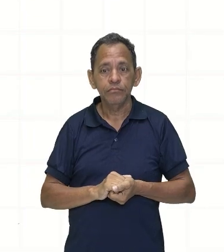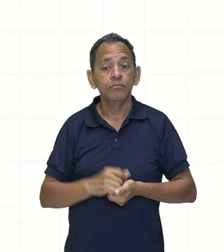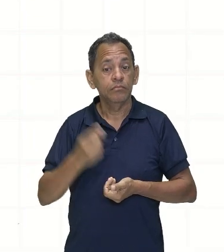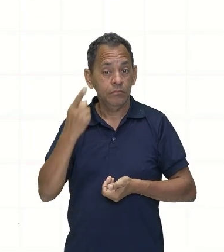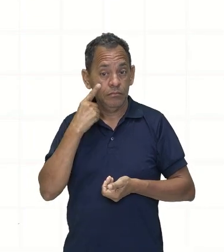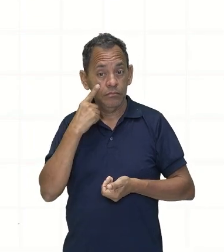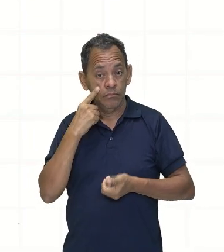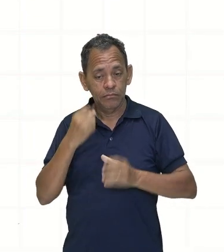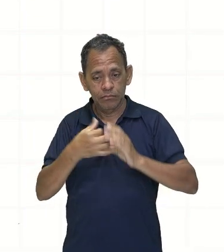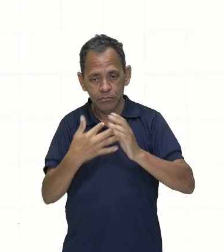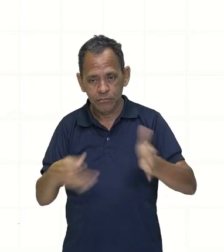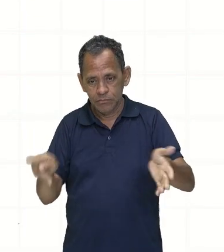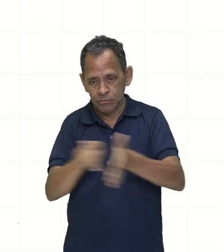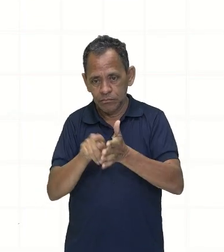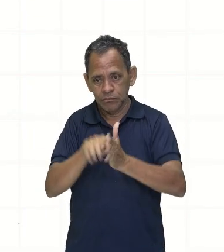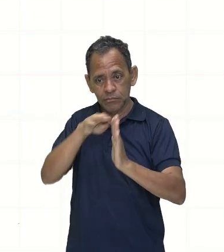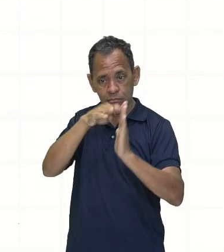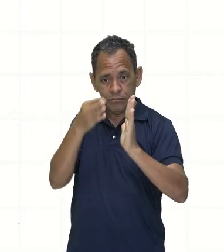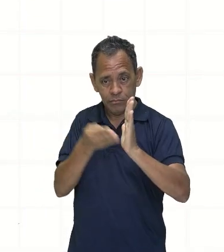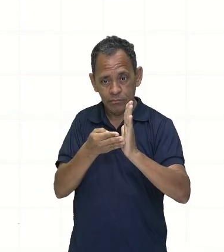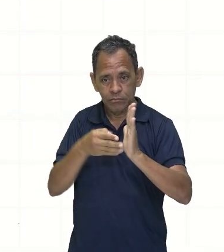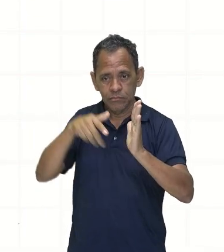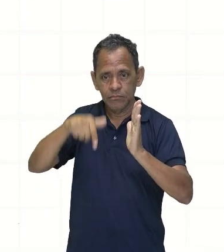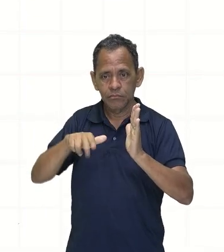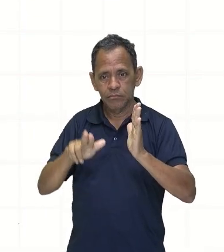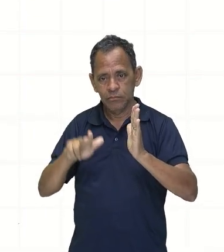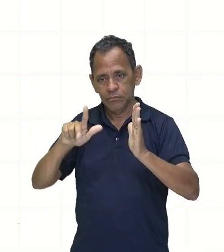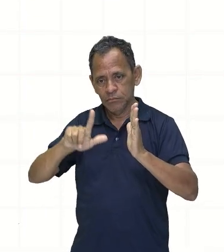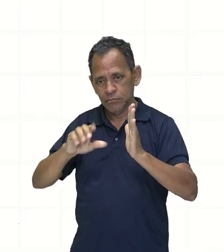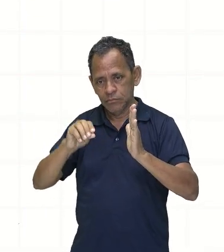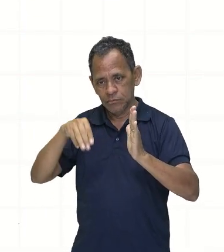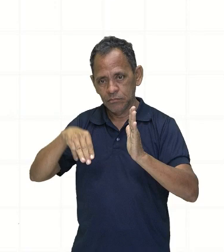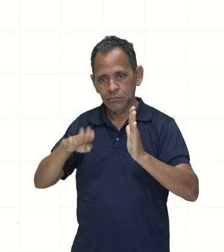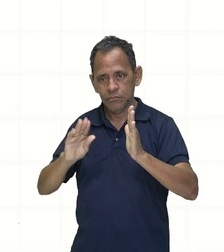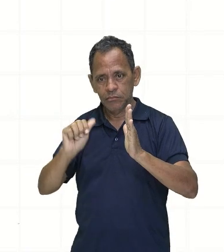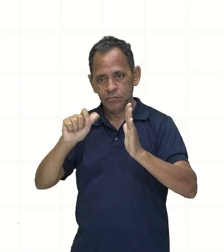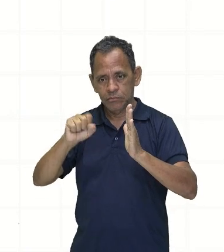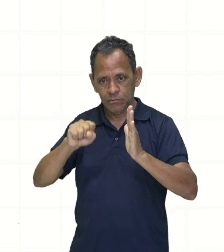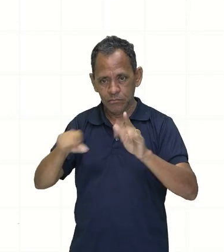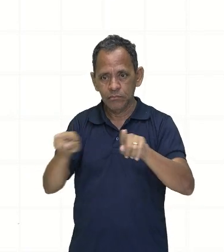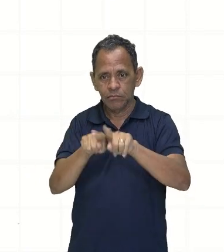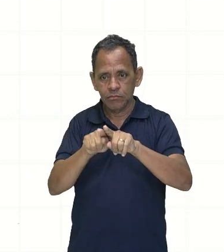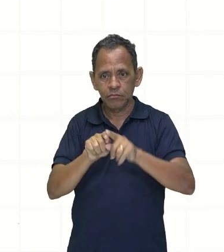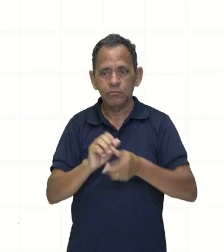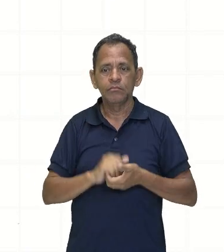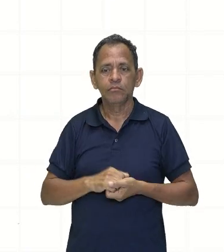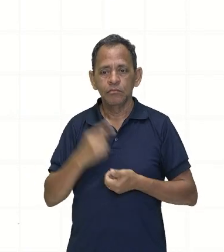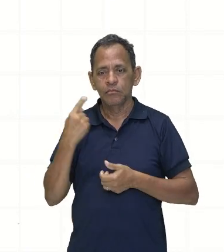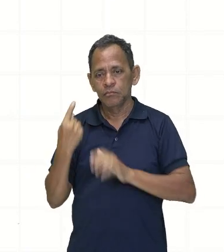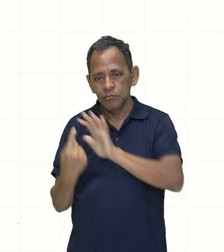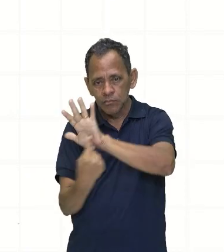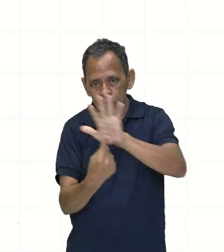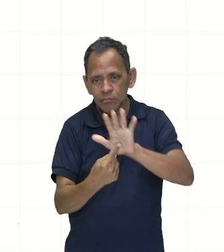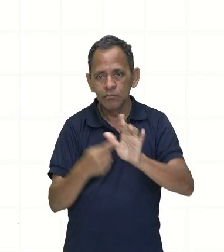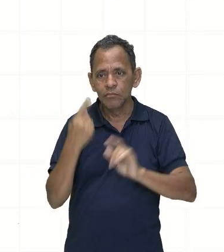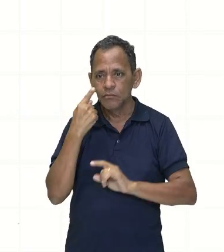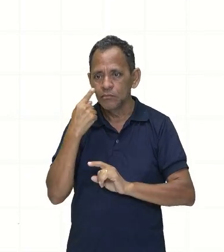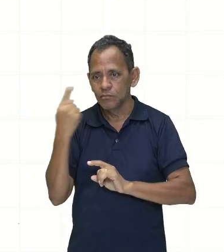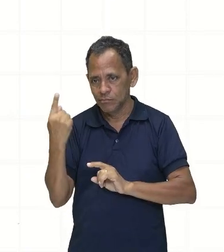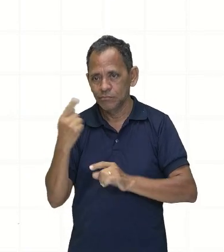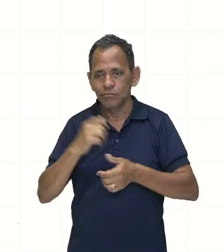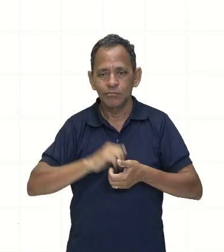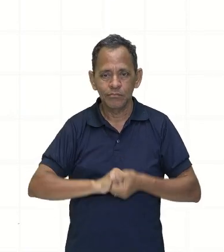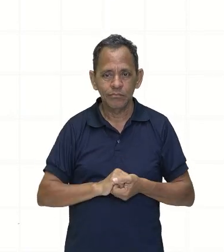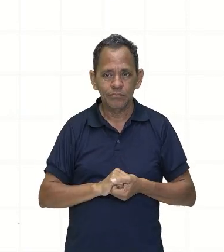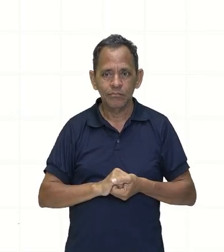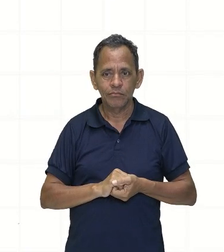dos quilombos, né, ou das comunidades quilombolas. Aí eu trouxe para vocês também algumas informações, vamos observar alguns gráficos, onde a gente